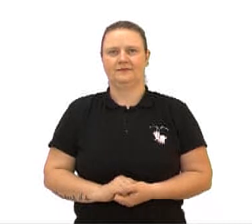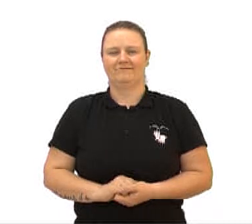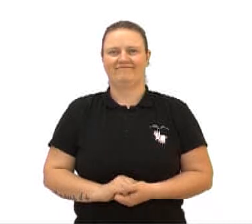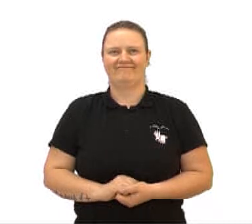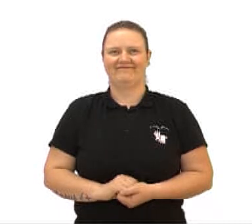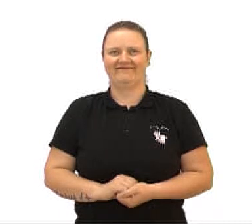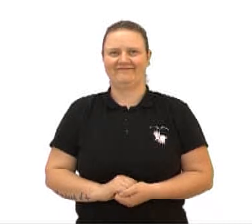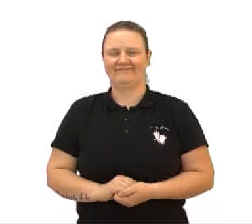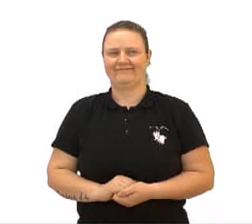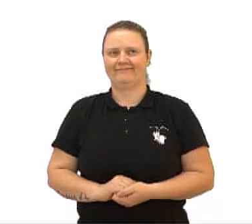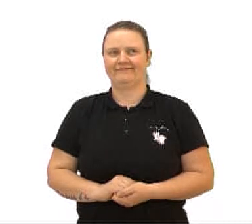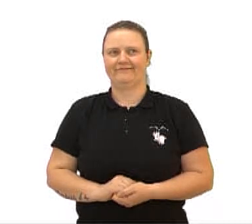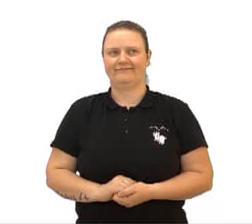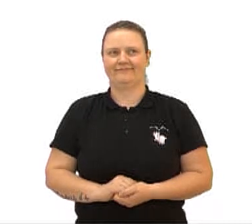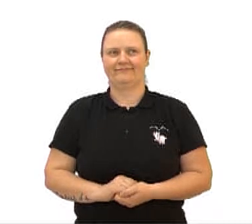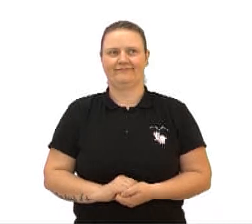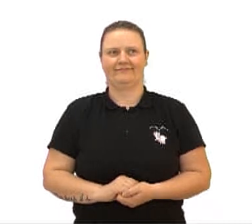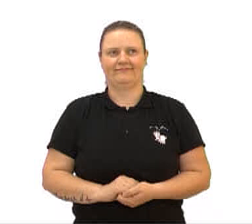Brasil, El Salvador,